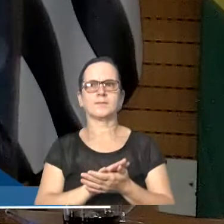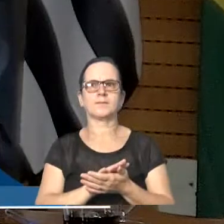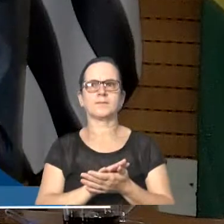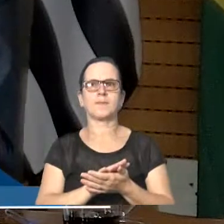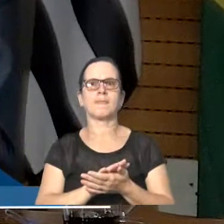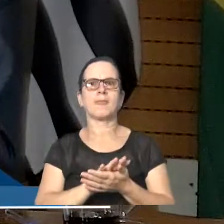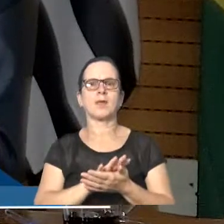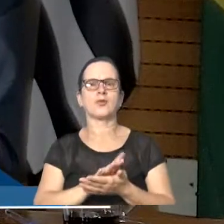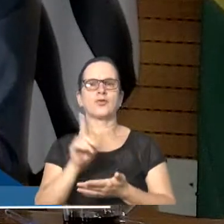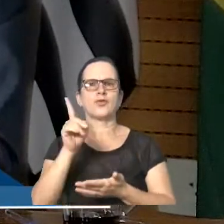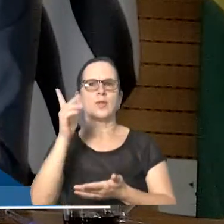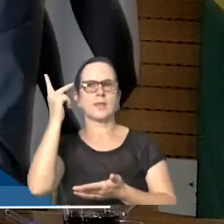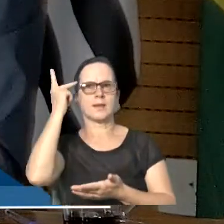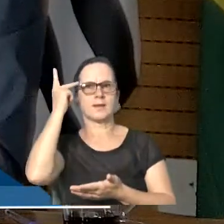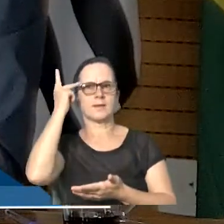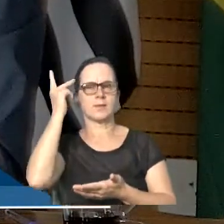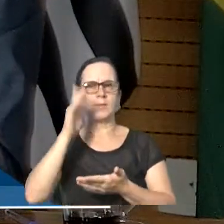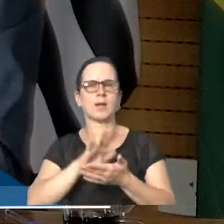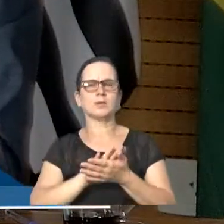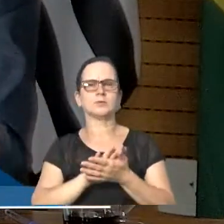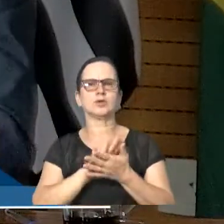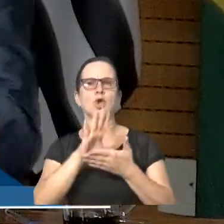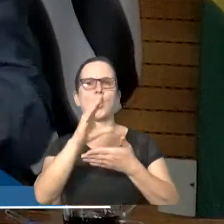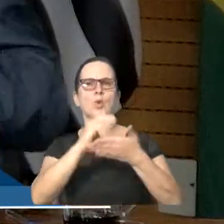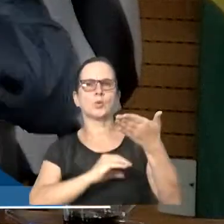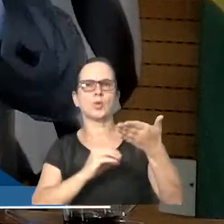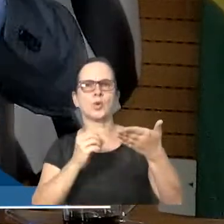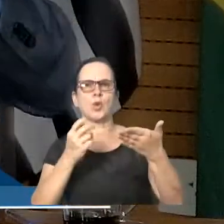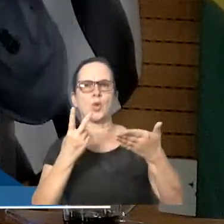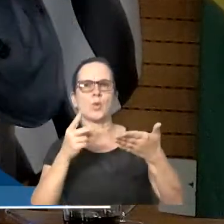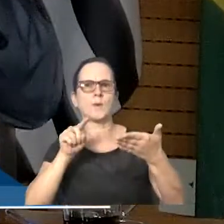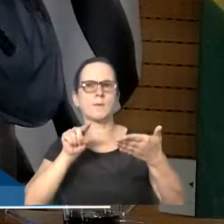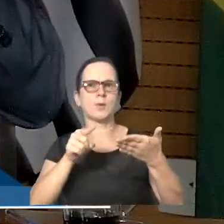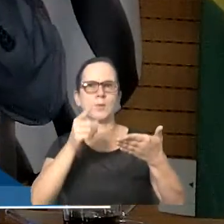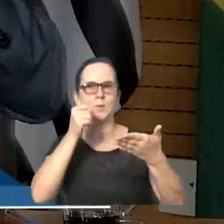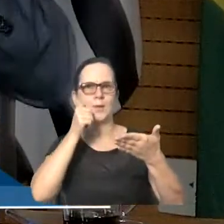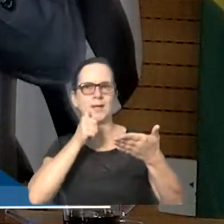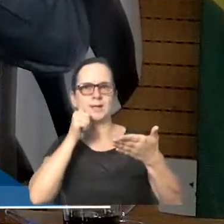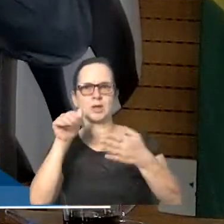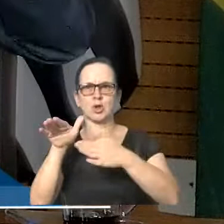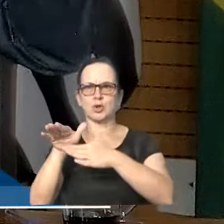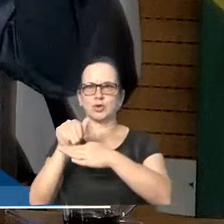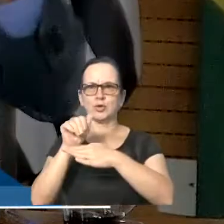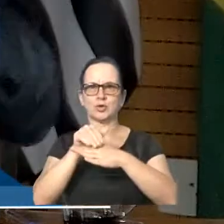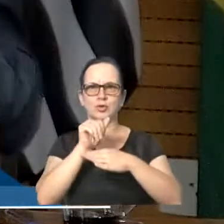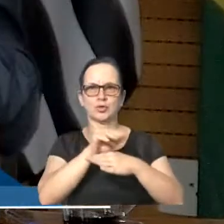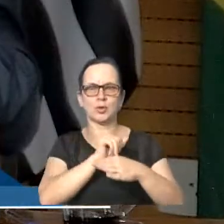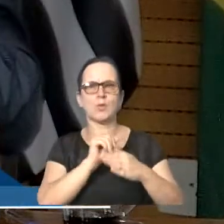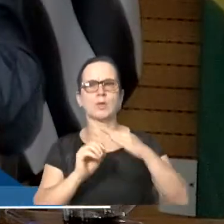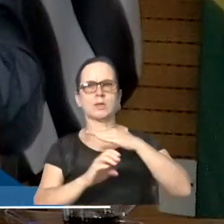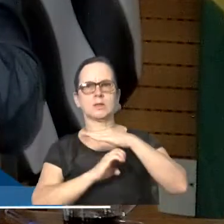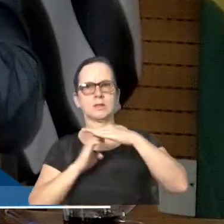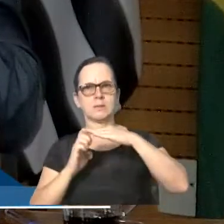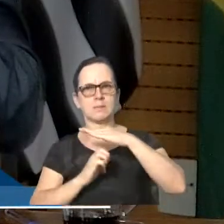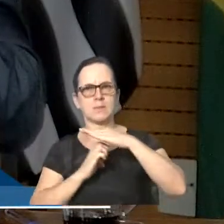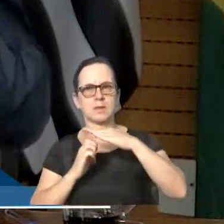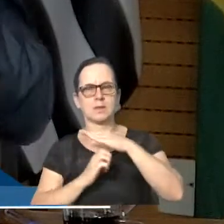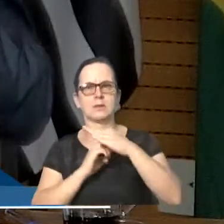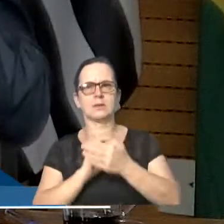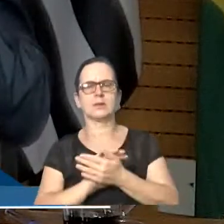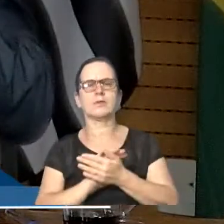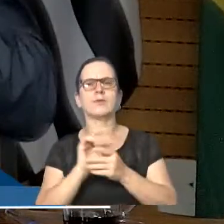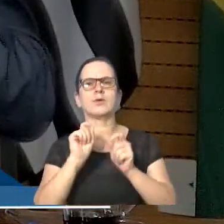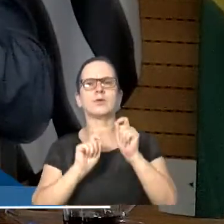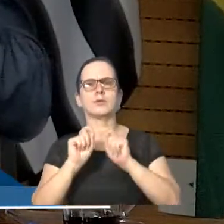para a contratação de 2.000 mulheres. O que eles fizeram? Eles convidaram a todas as empresas da região e ali